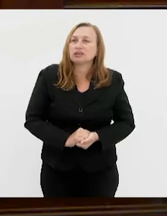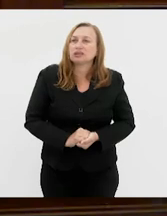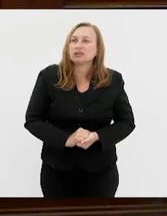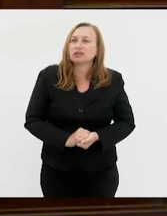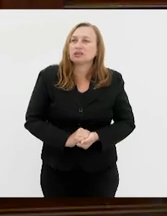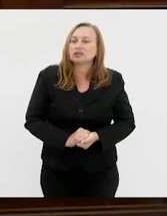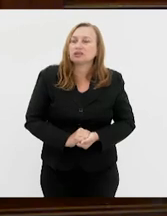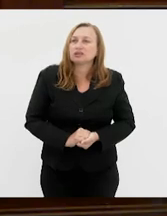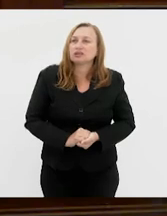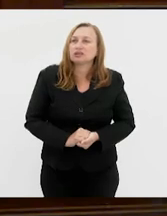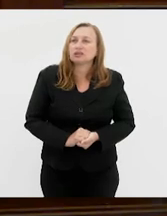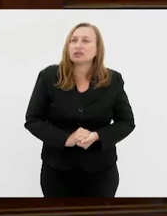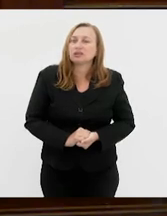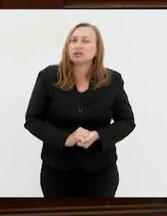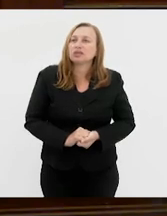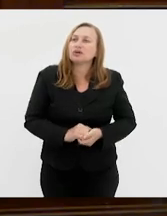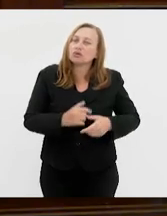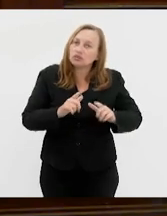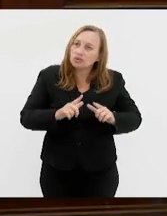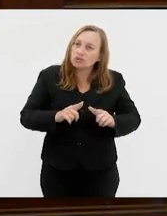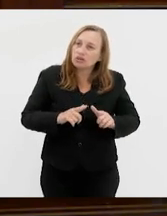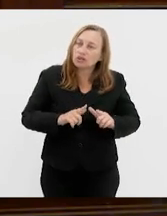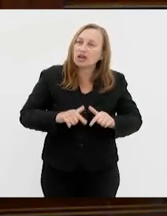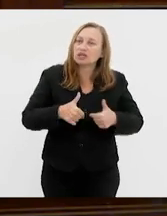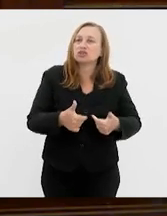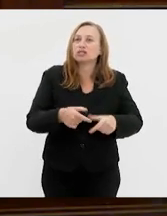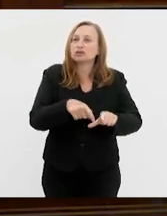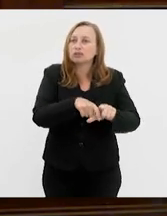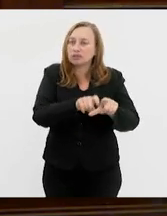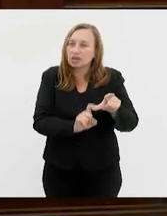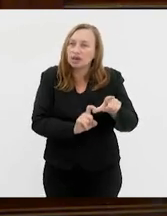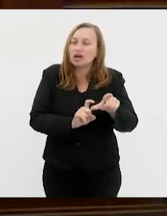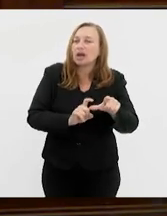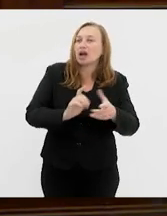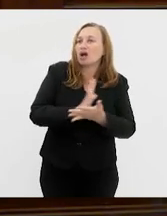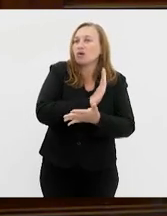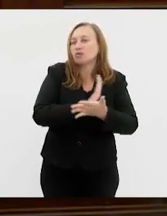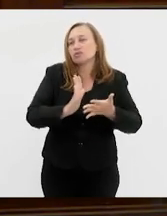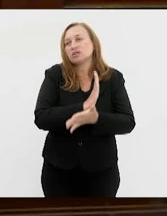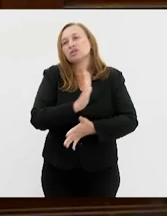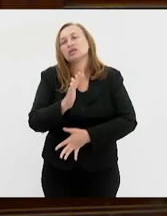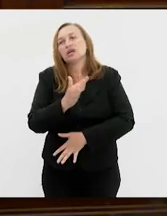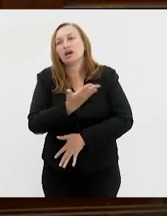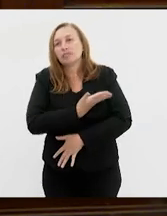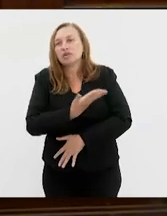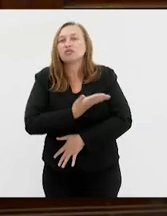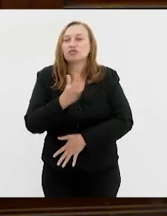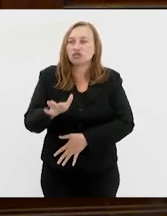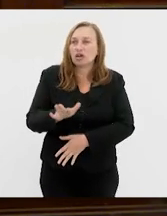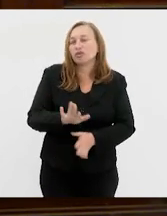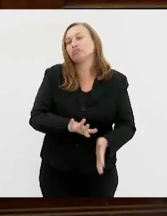partimos para a emancipação. Alguns amigos já se foram. E aí o tio